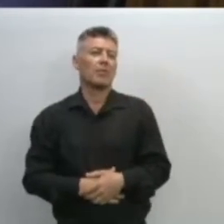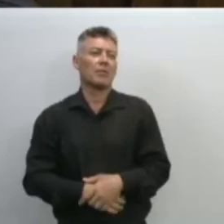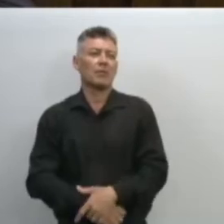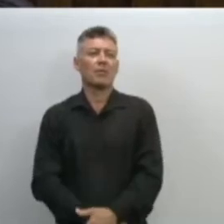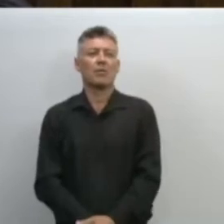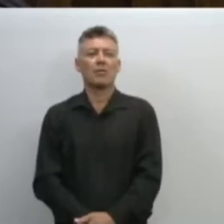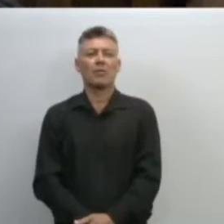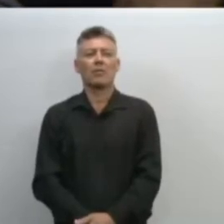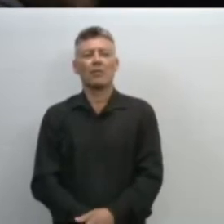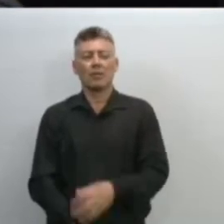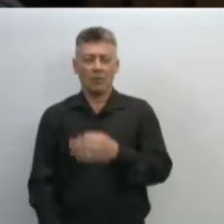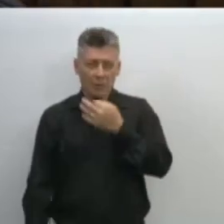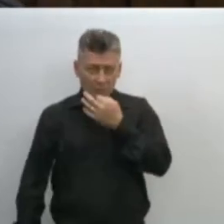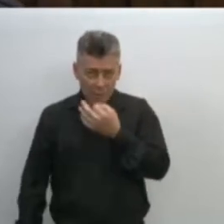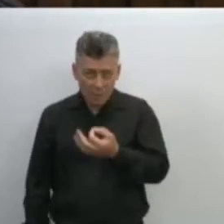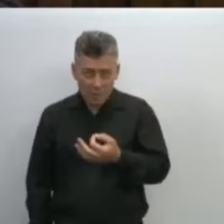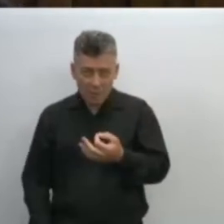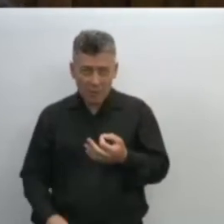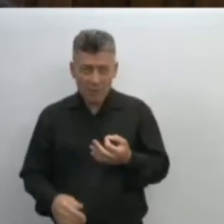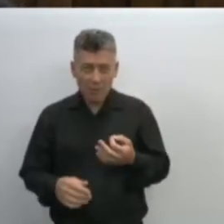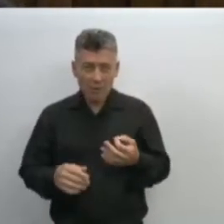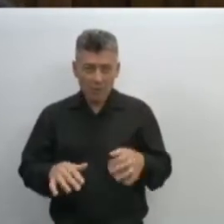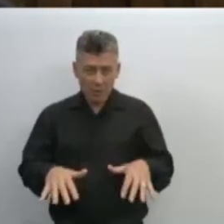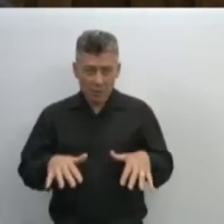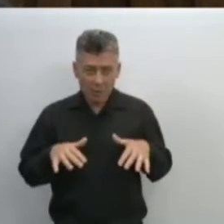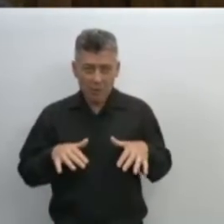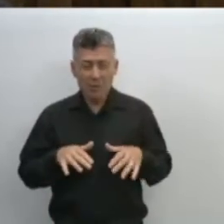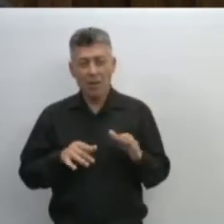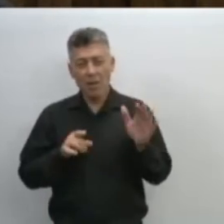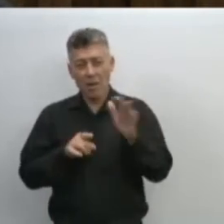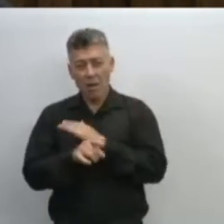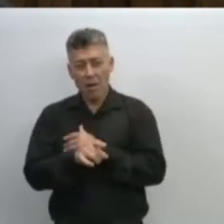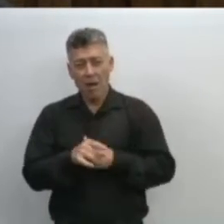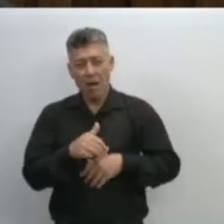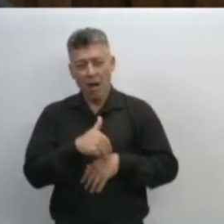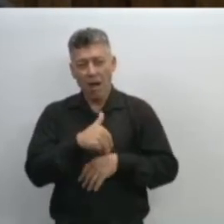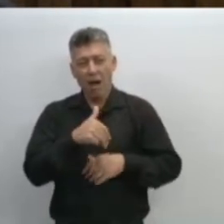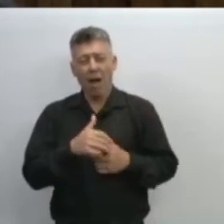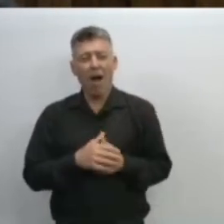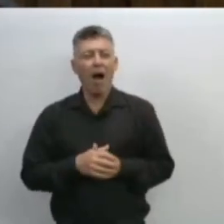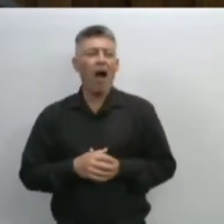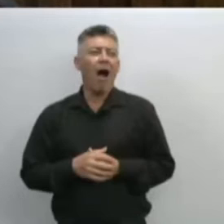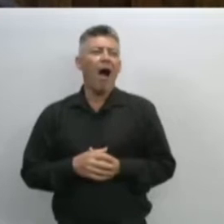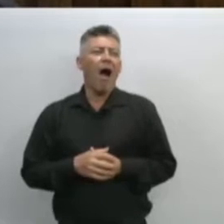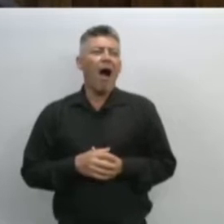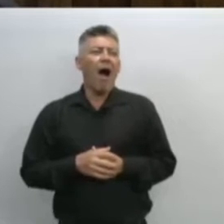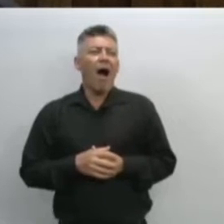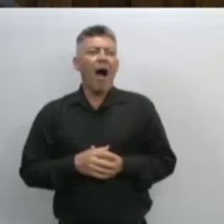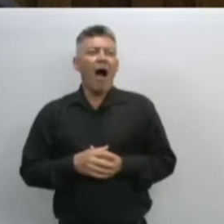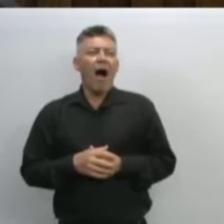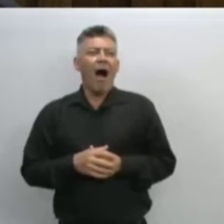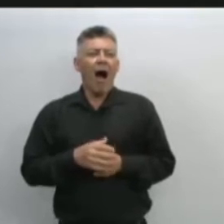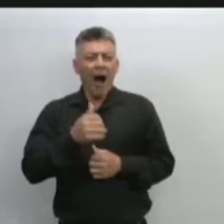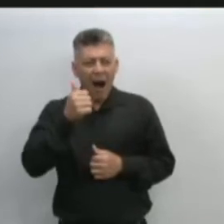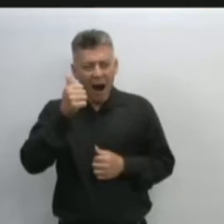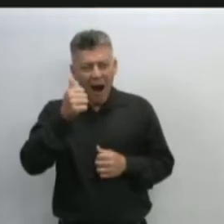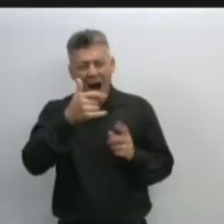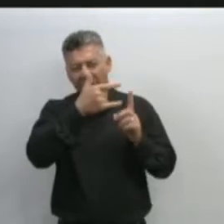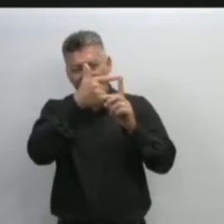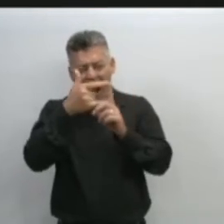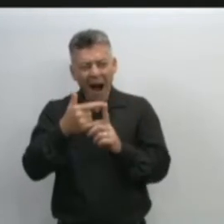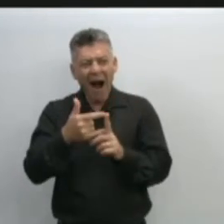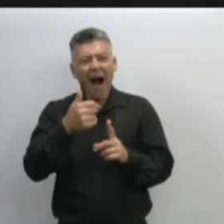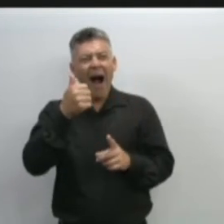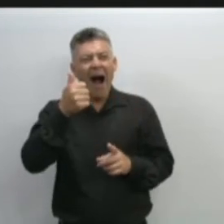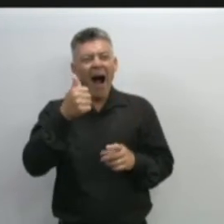A propositora se encontra em plenário, vereadora Margarete. Eu me encontro